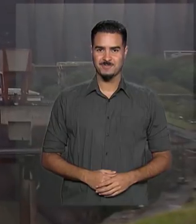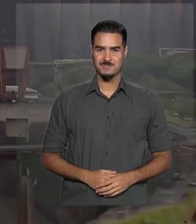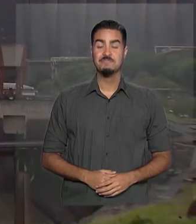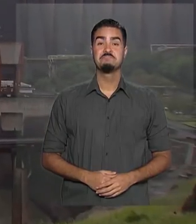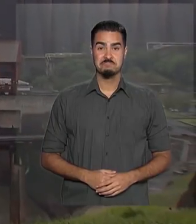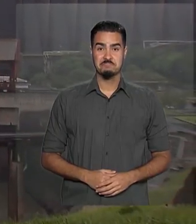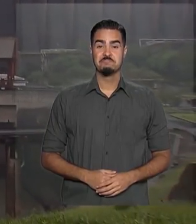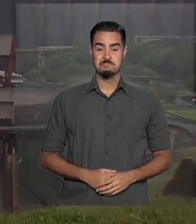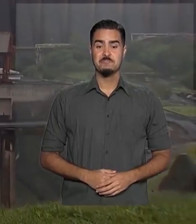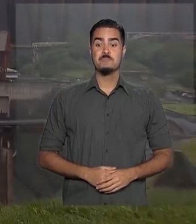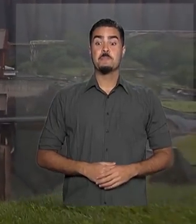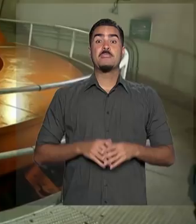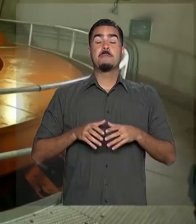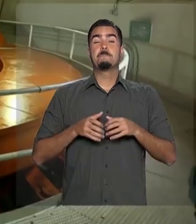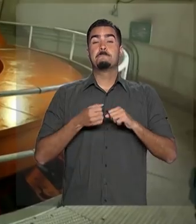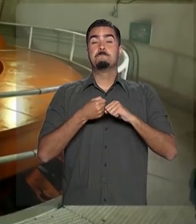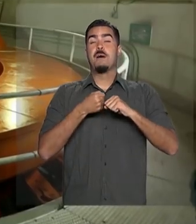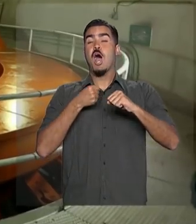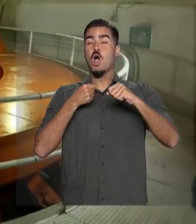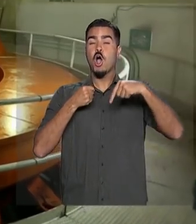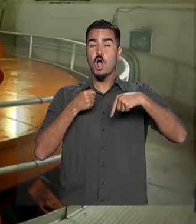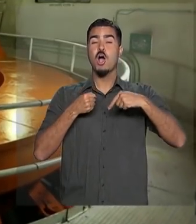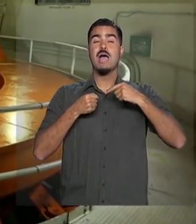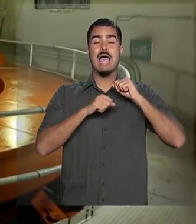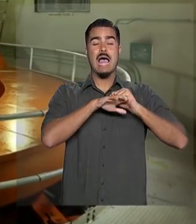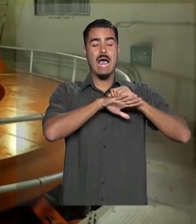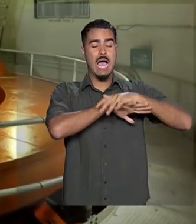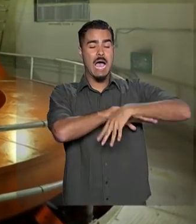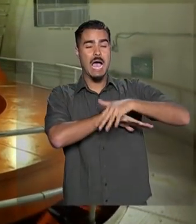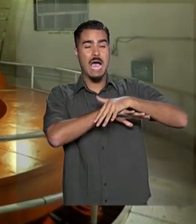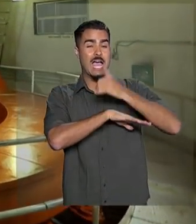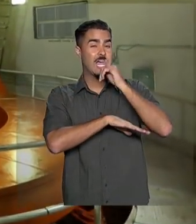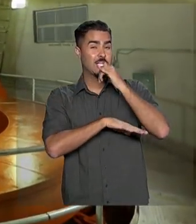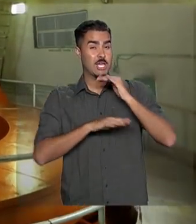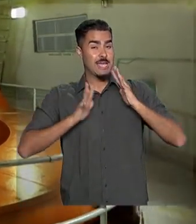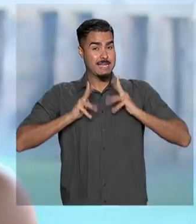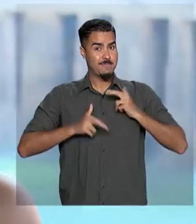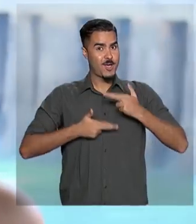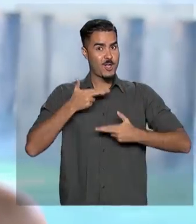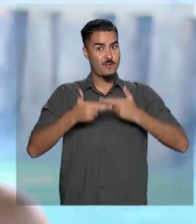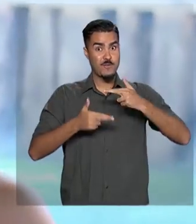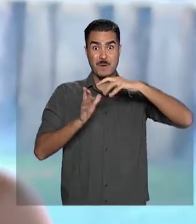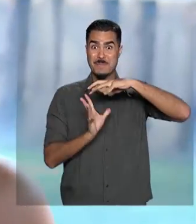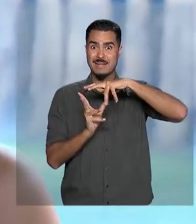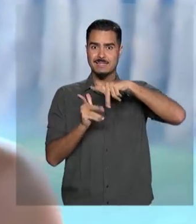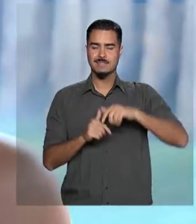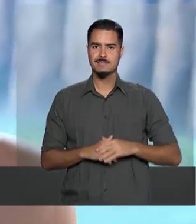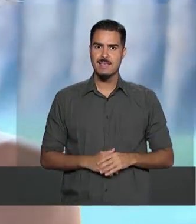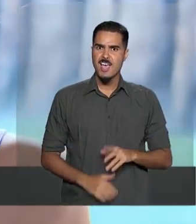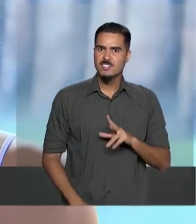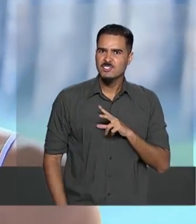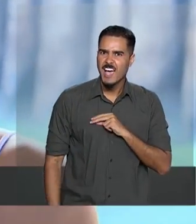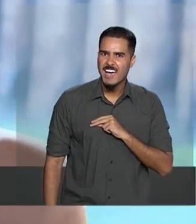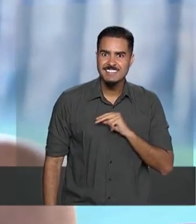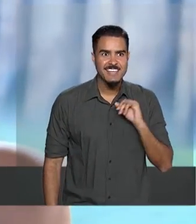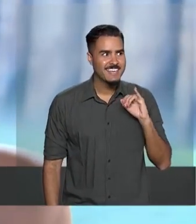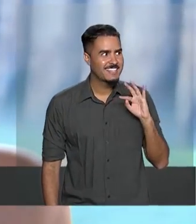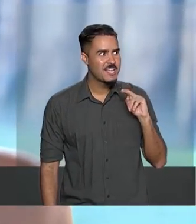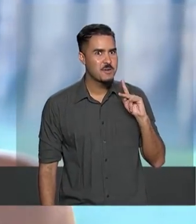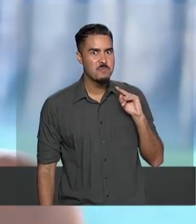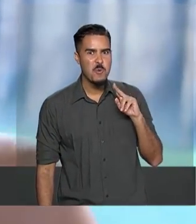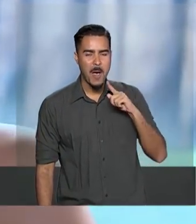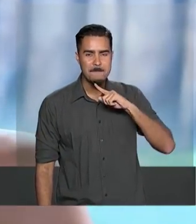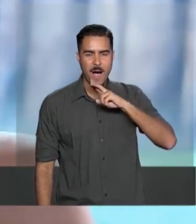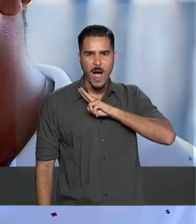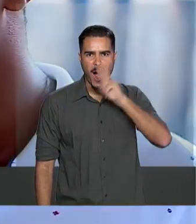A maior geradora de energia limpa e renovável do planeta. Gente, Itaipu é maravilhoso, é rio, é